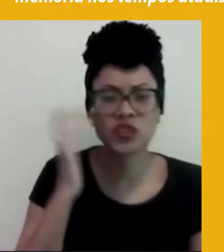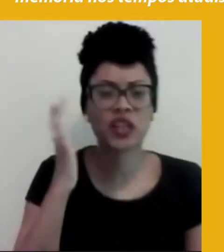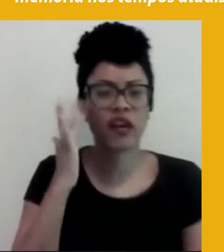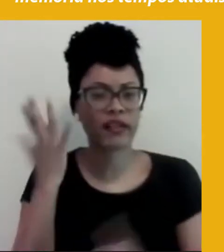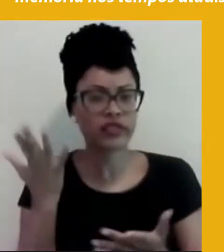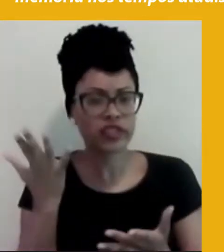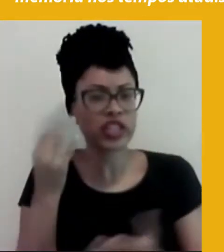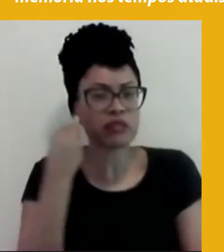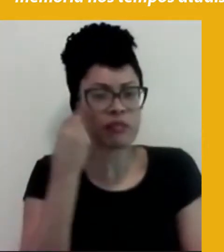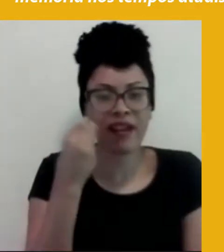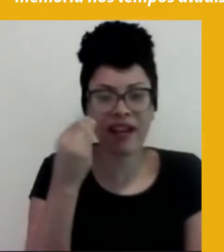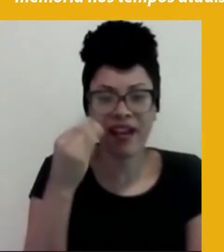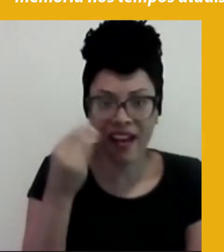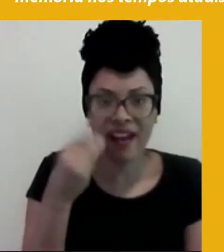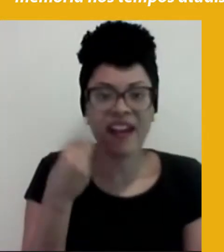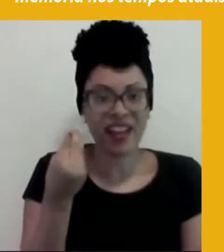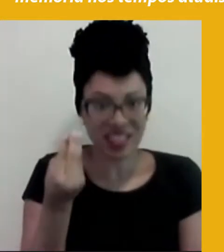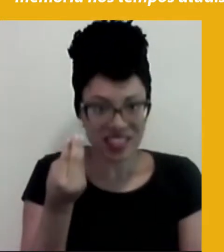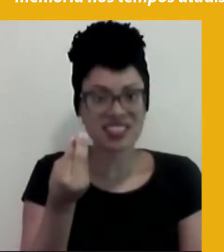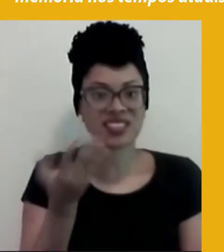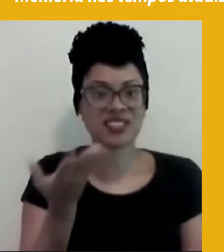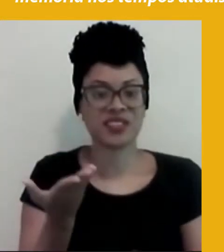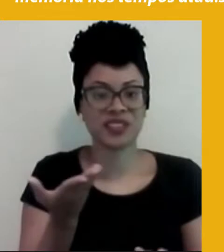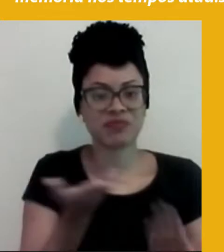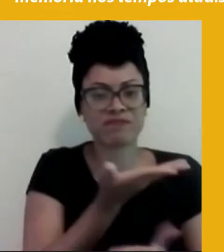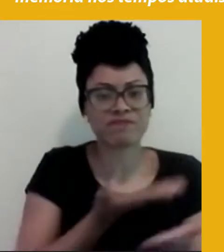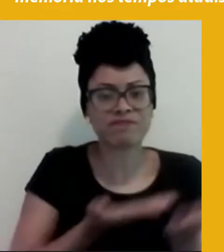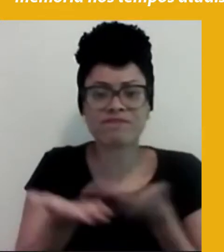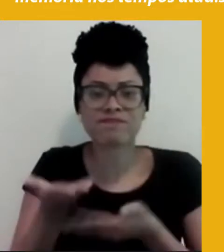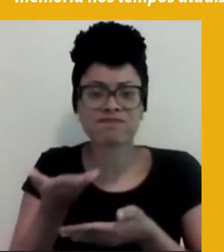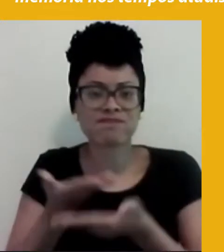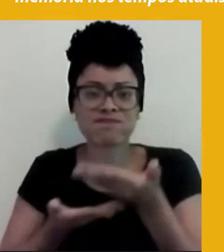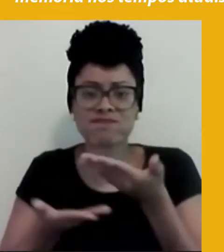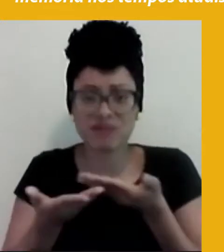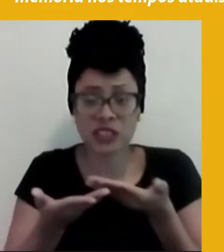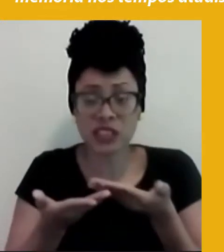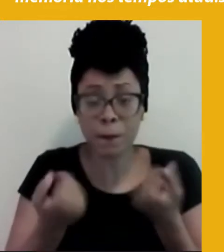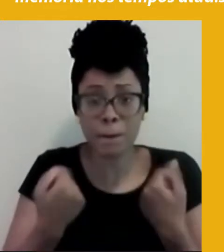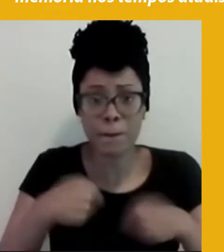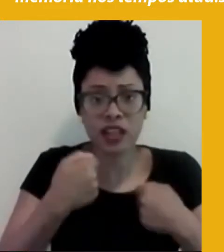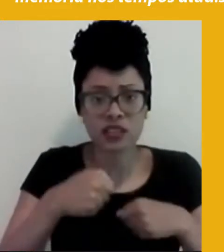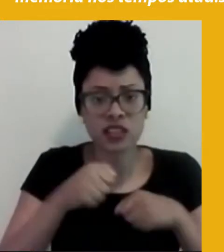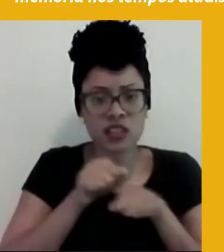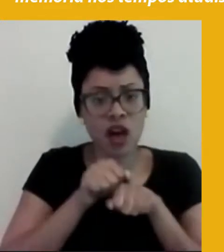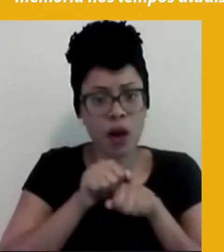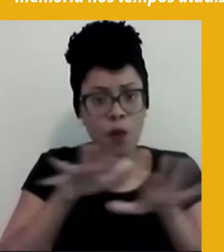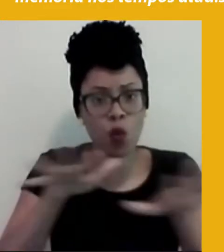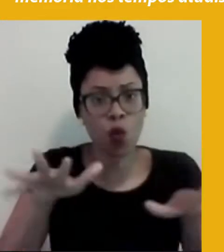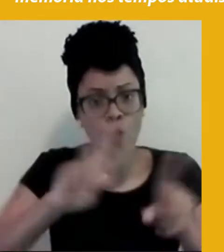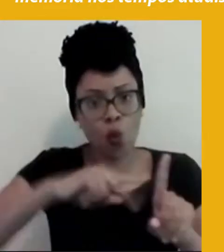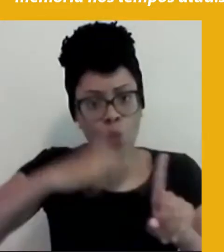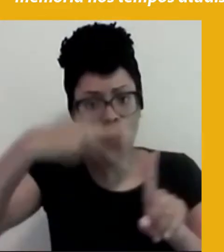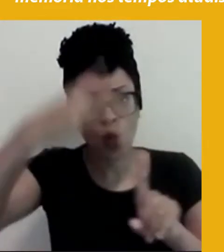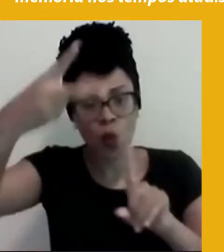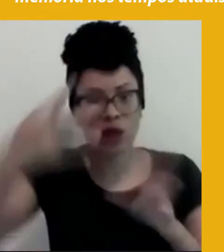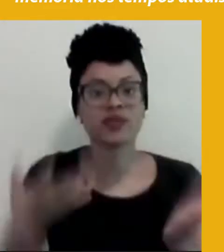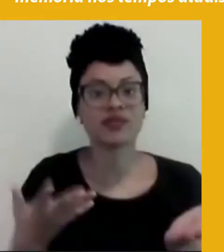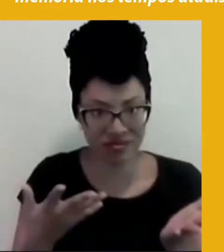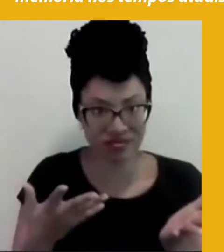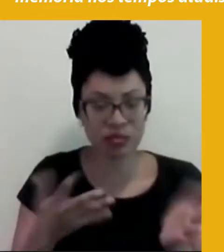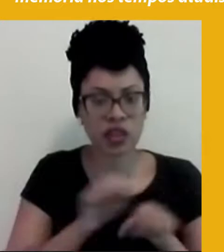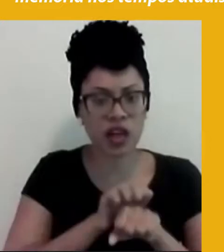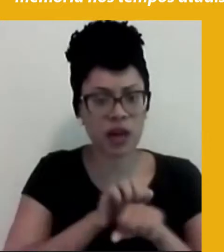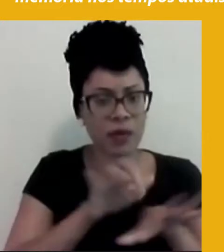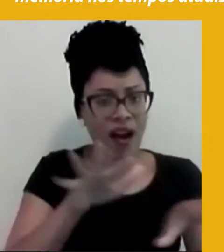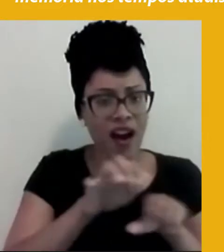de realidade ali recolhidos, né? E eles devem multiplicar esses fragmentos, eles devem ampliar para além do escopo